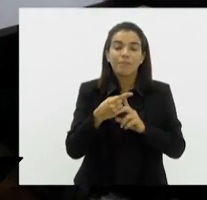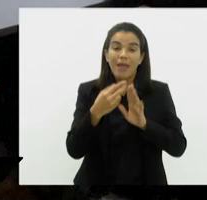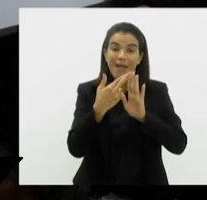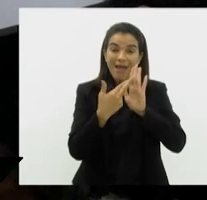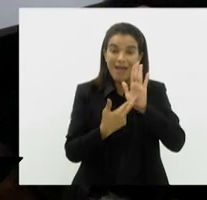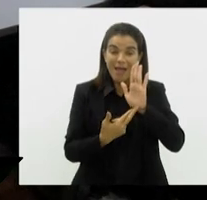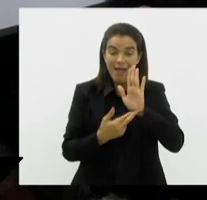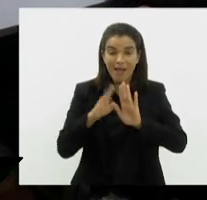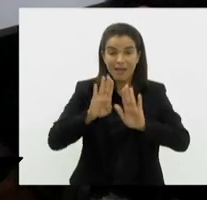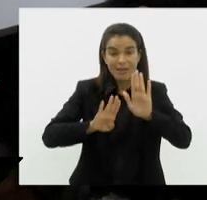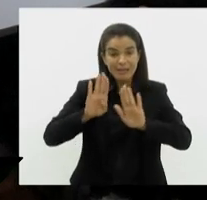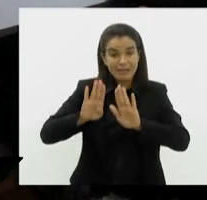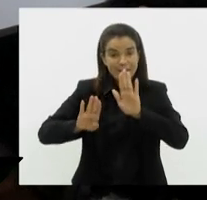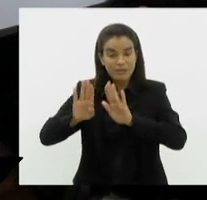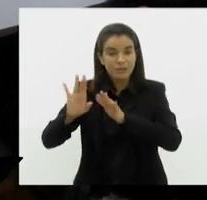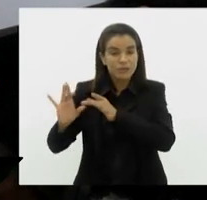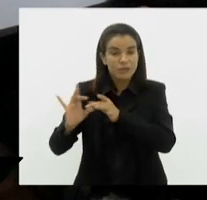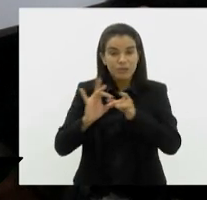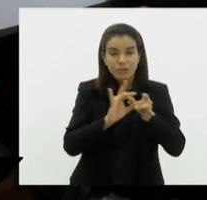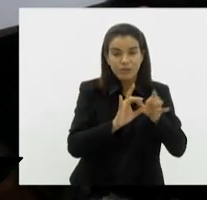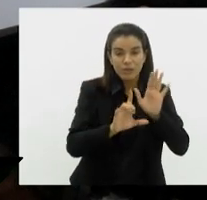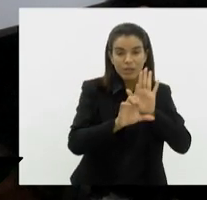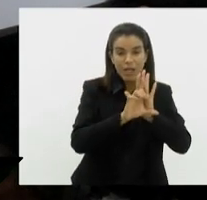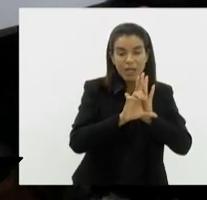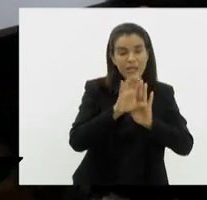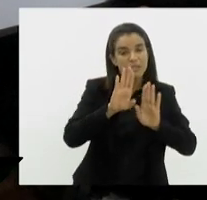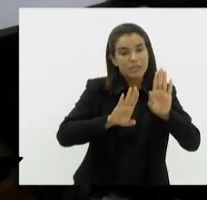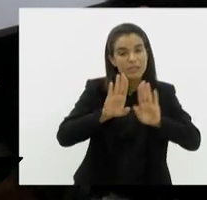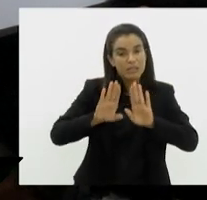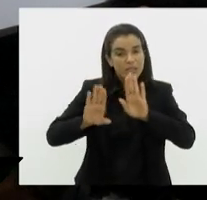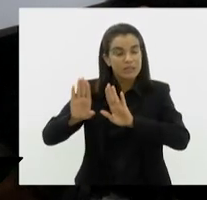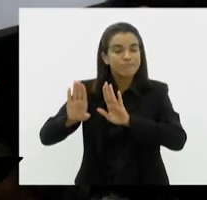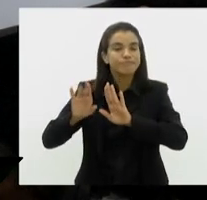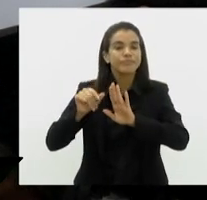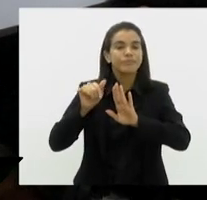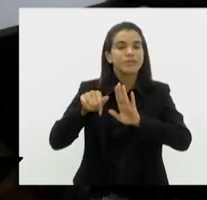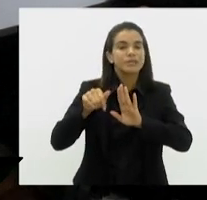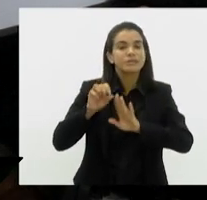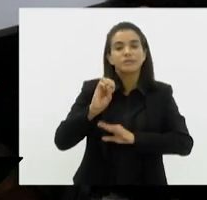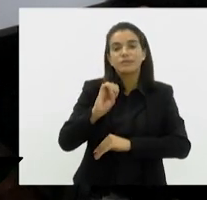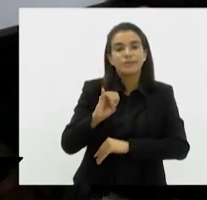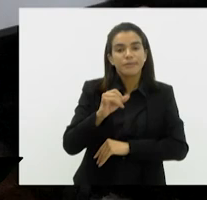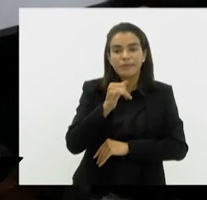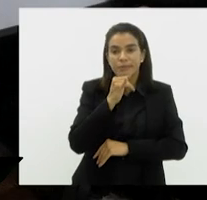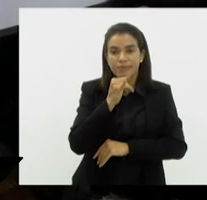das licitações está no contexto da lei de licitações. Então, se bota aqui,